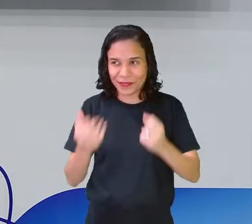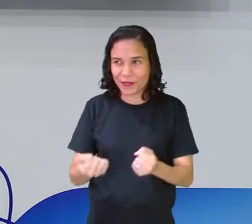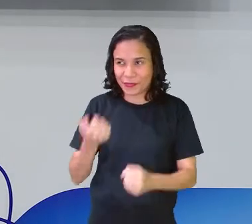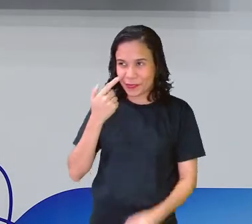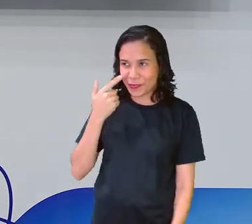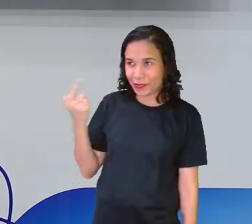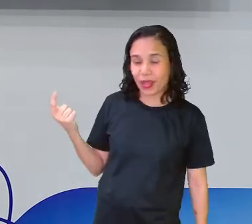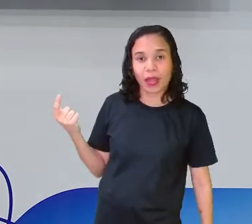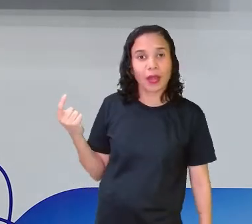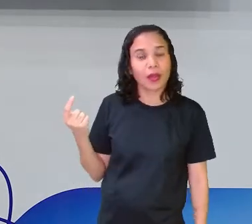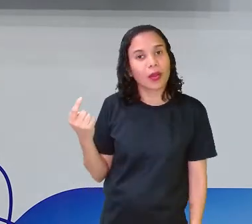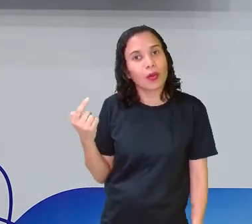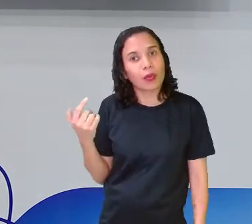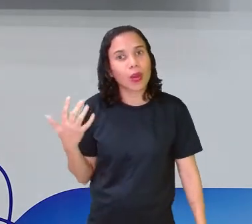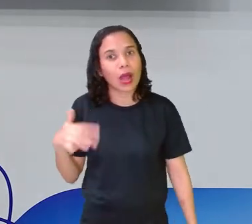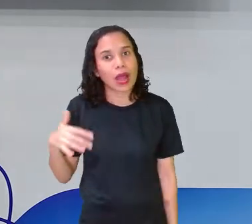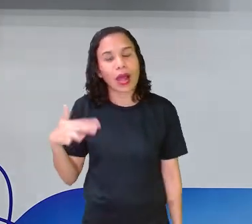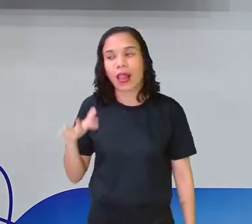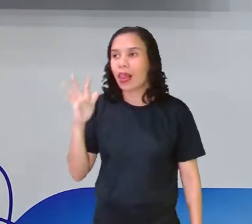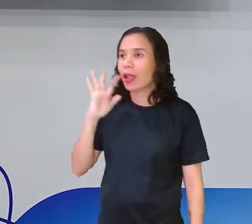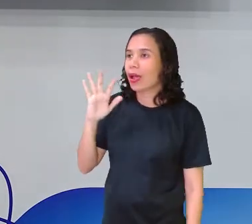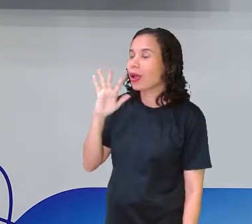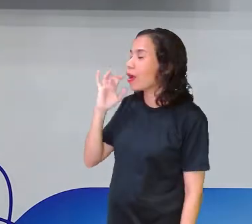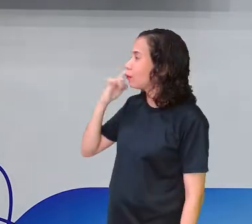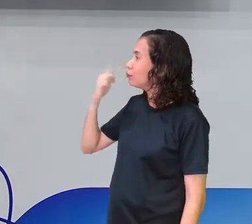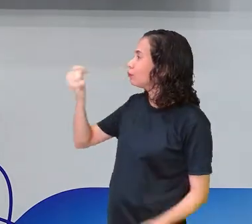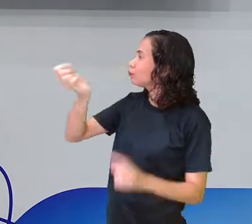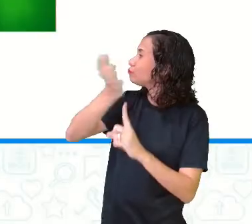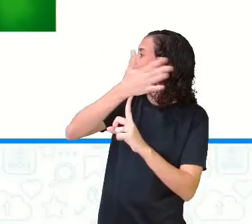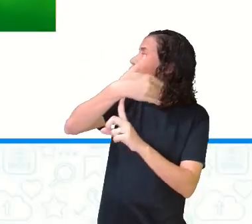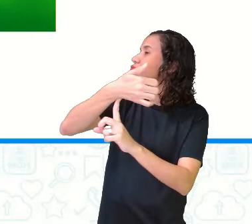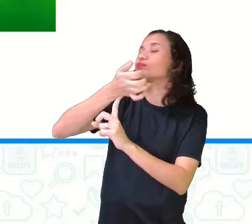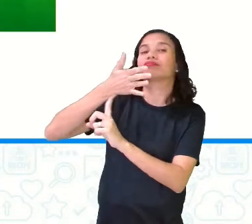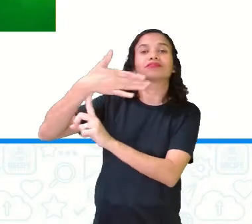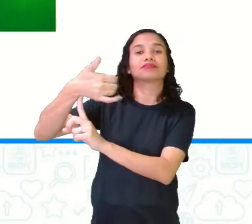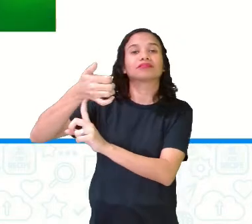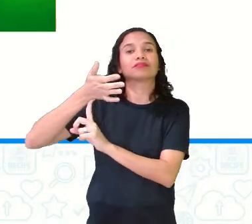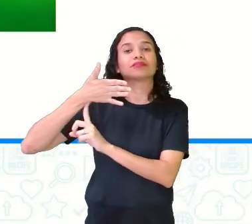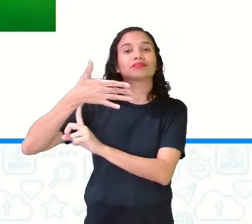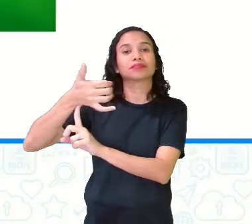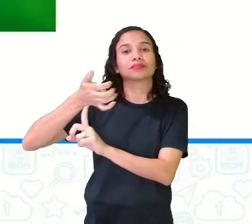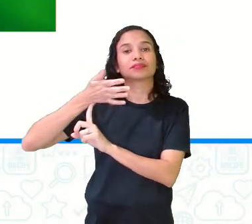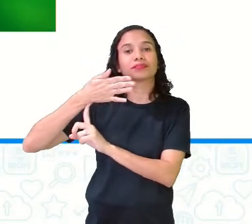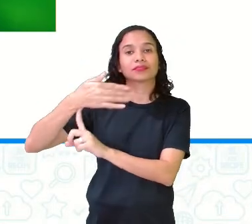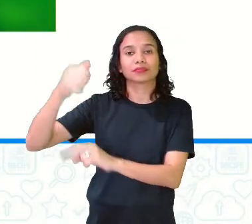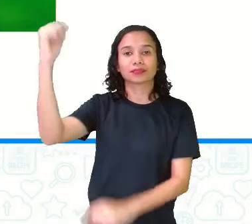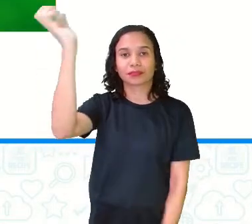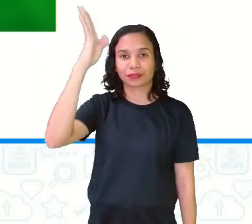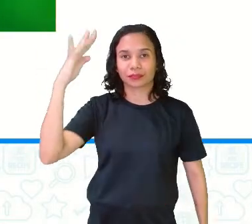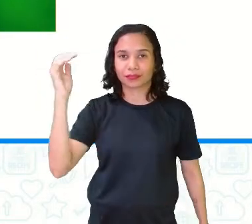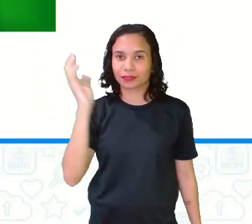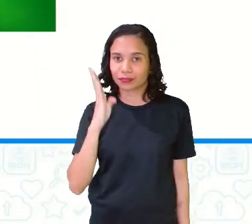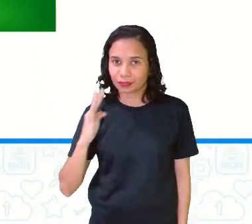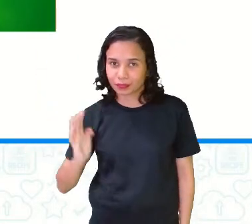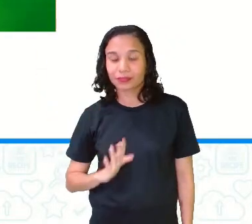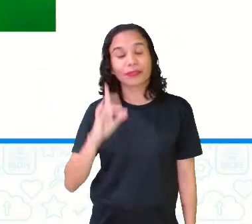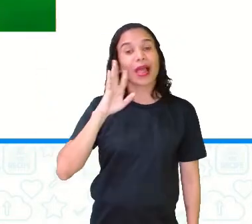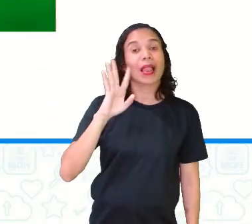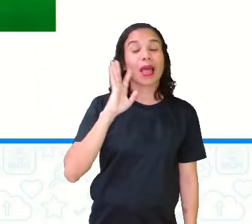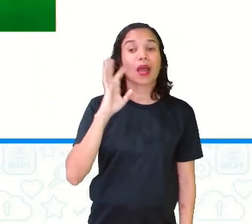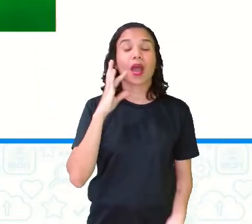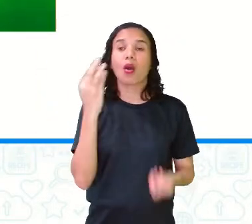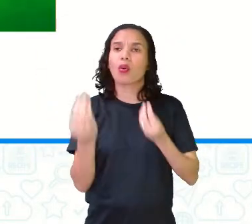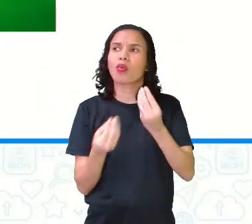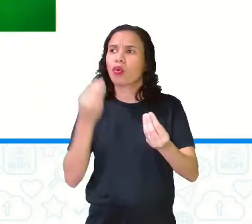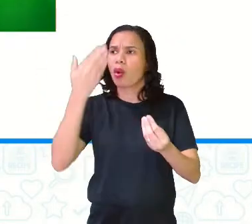mais? Eita, tá massa. Olha a bandeira do nosso país. Que coisa linda, né? Eu quero fazer a